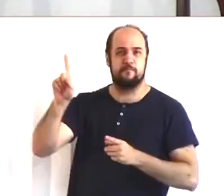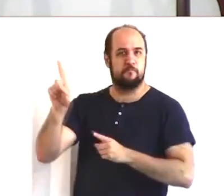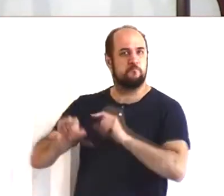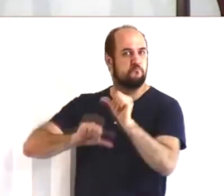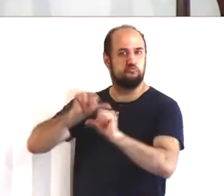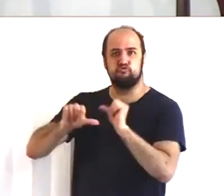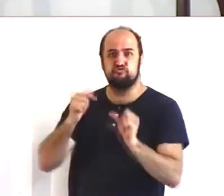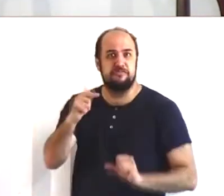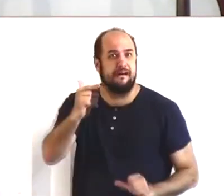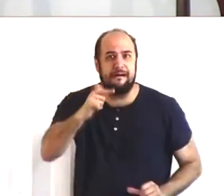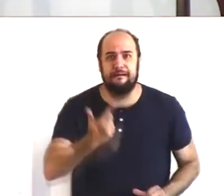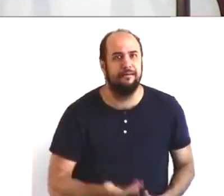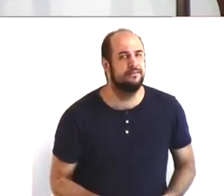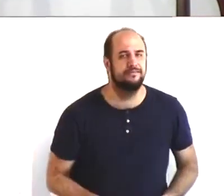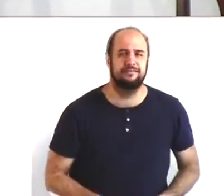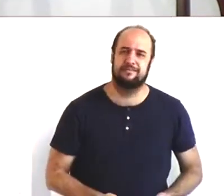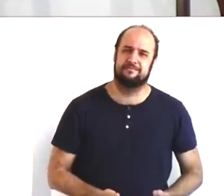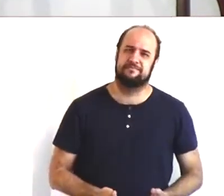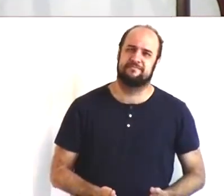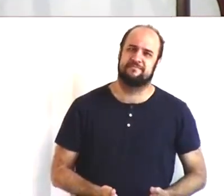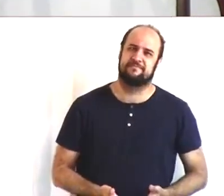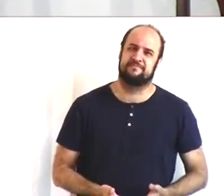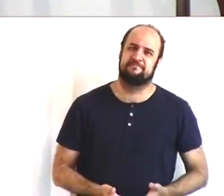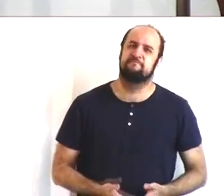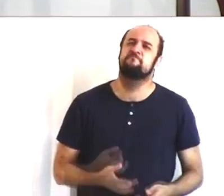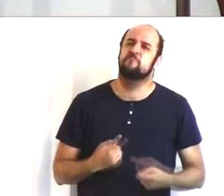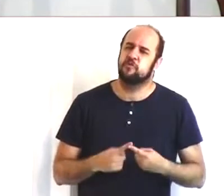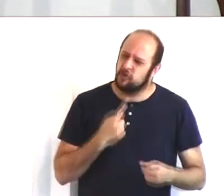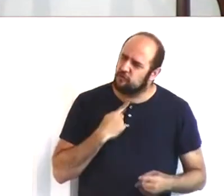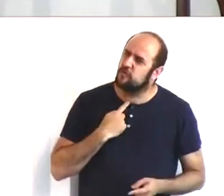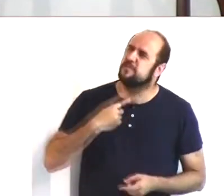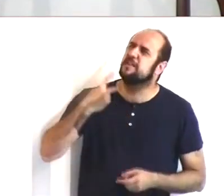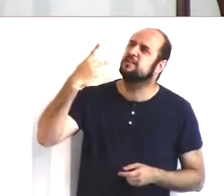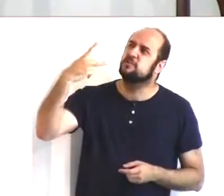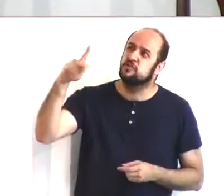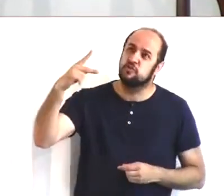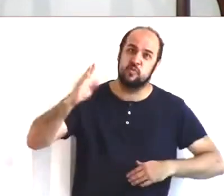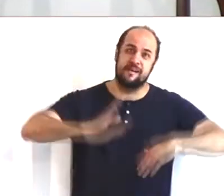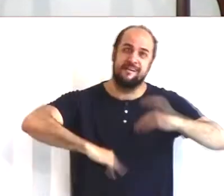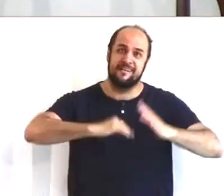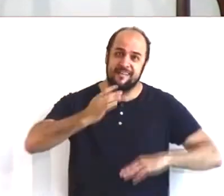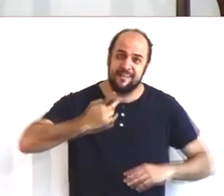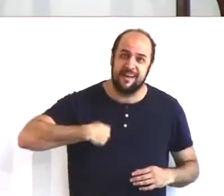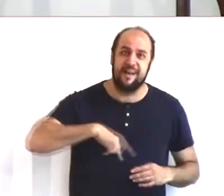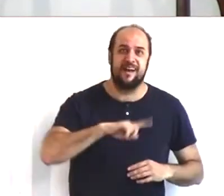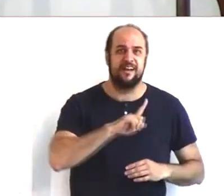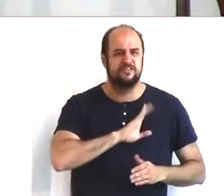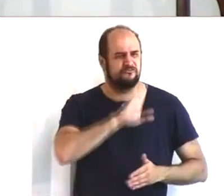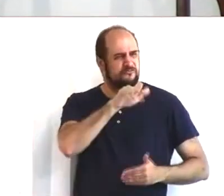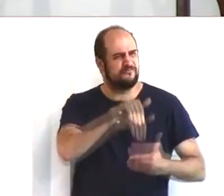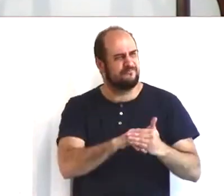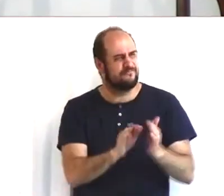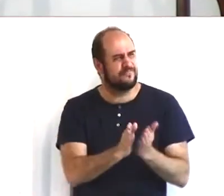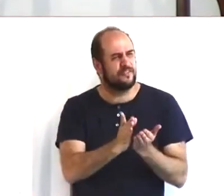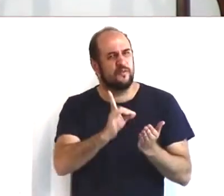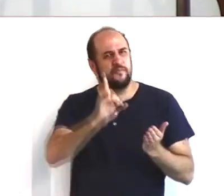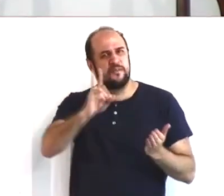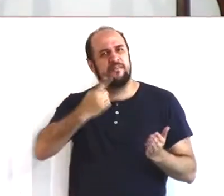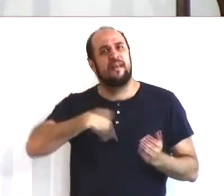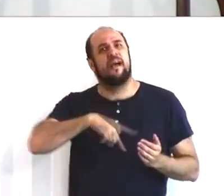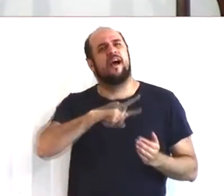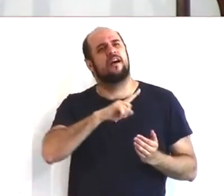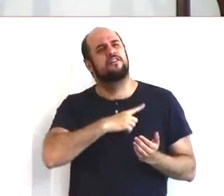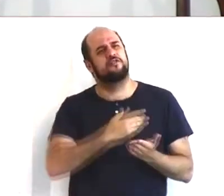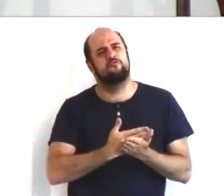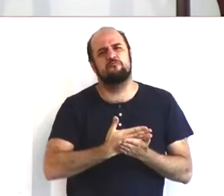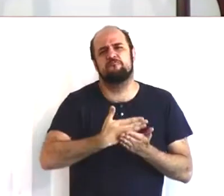ou sombra de mudança. Porque foi segundo o seu querer que Ele nos gerou pela palavra da verdade, para que fôssemos primícias da